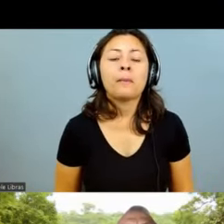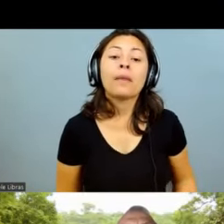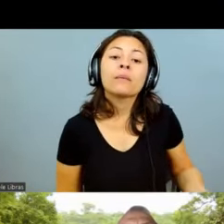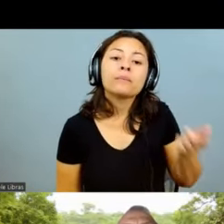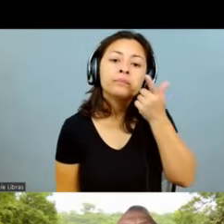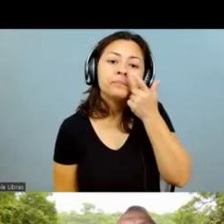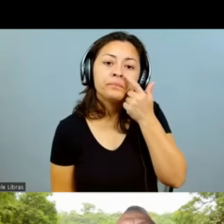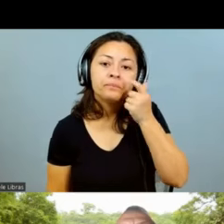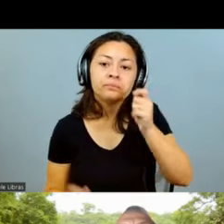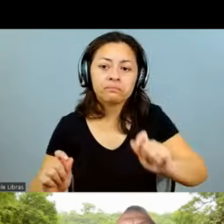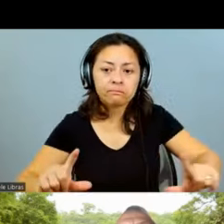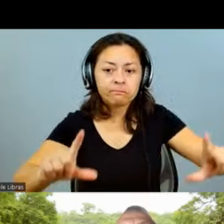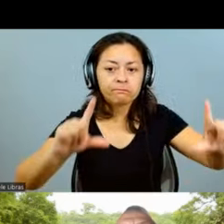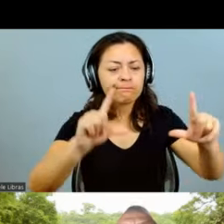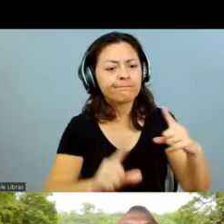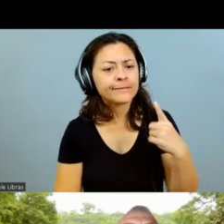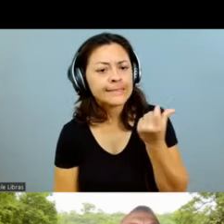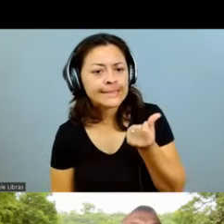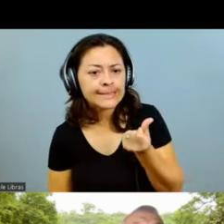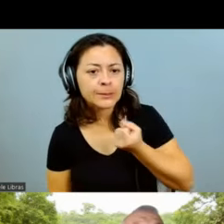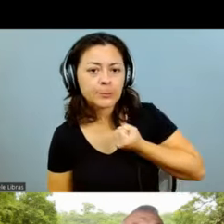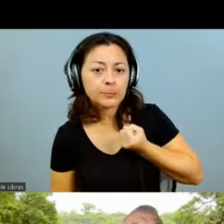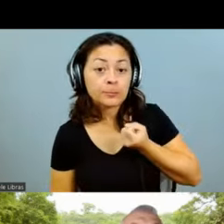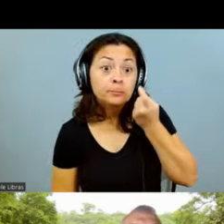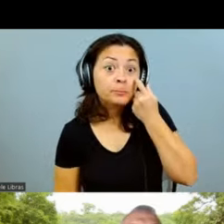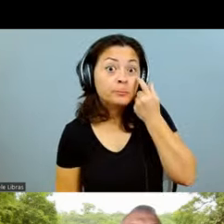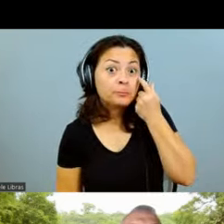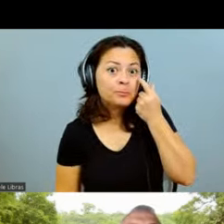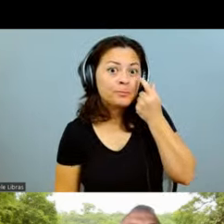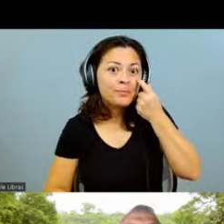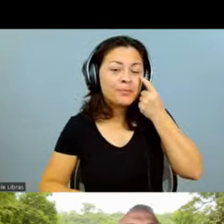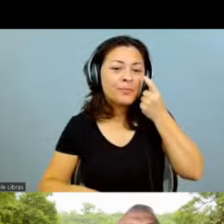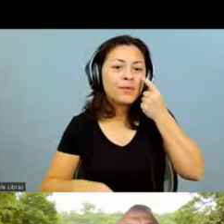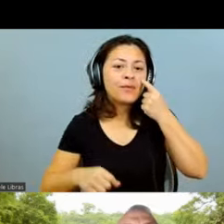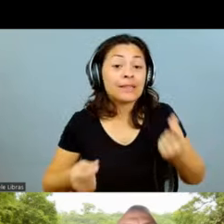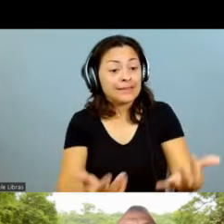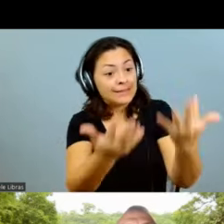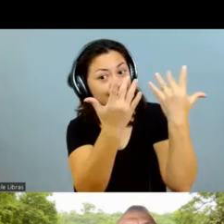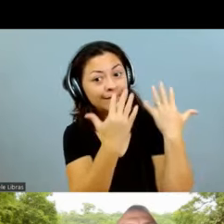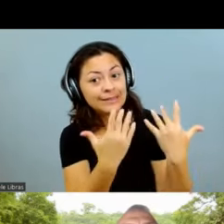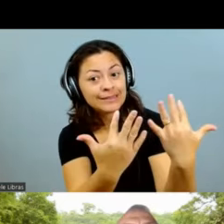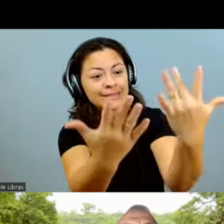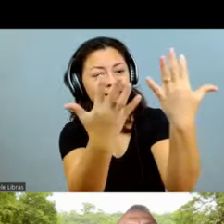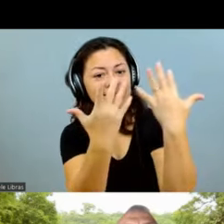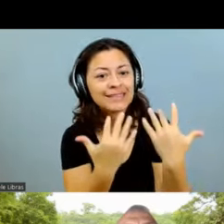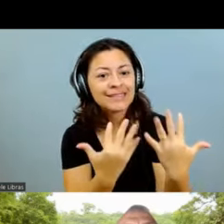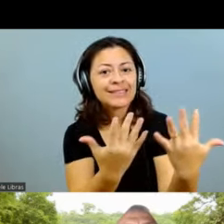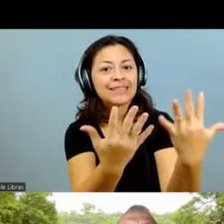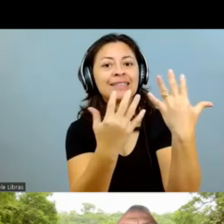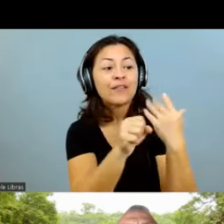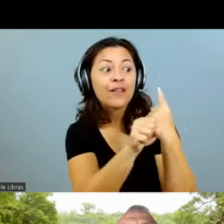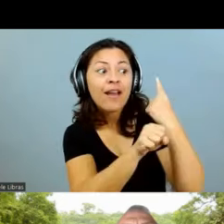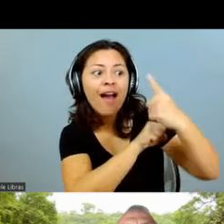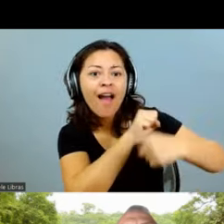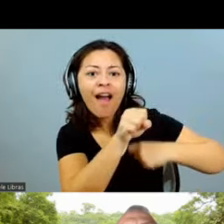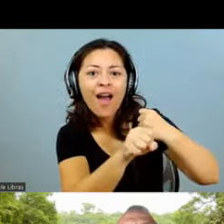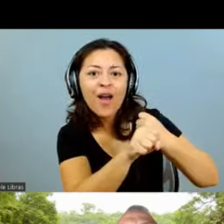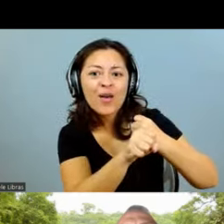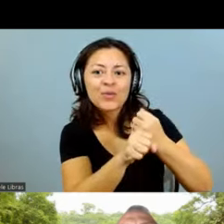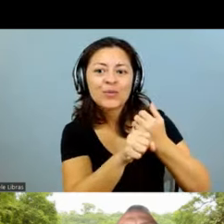favor onde apresentamos as perspectivas para safra 242 conforme fato relevante